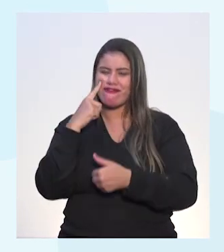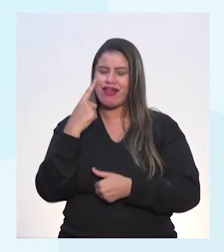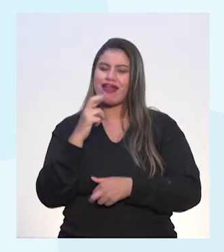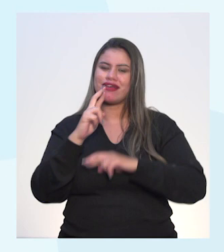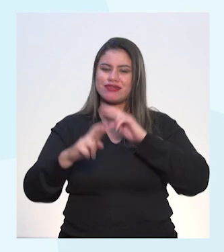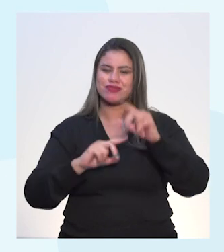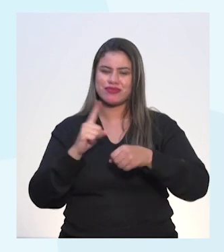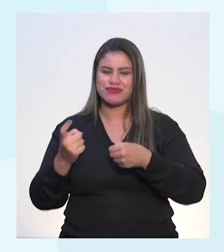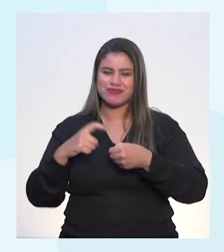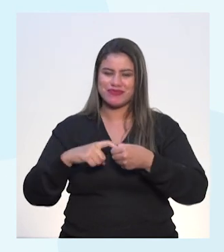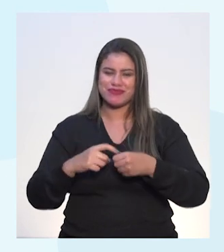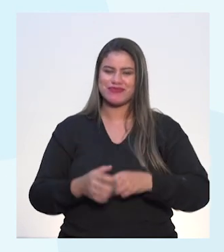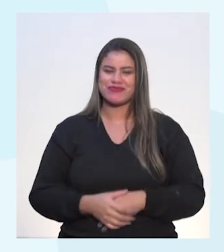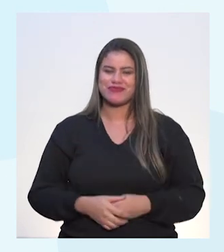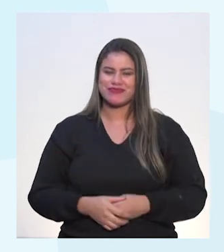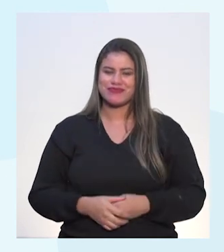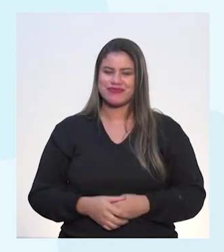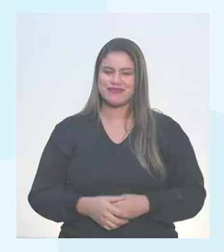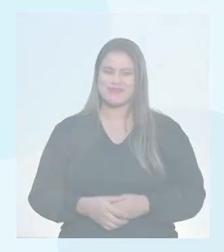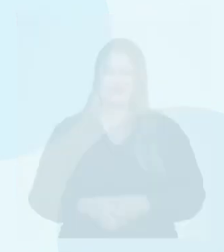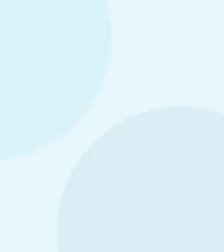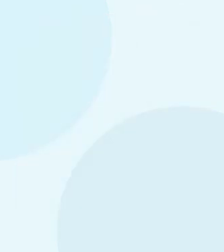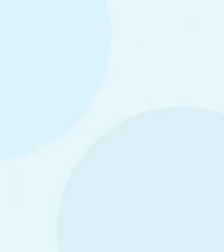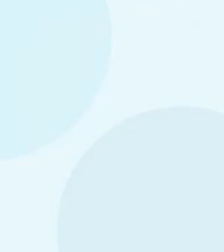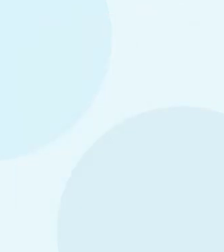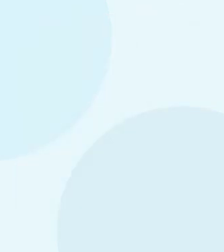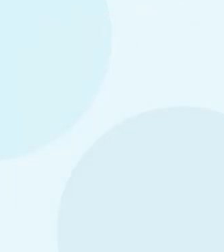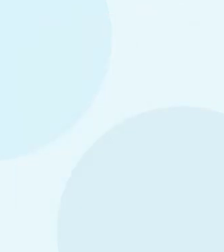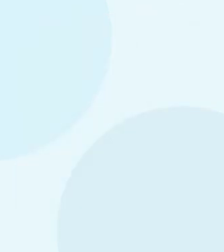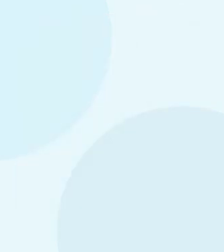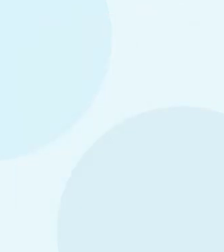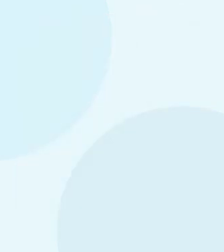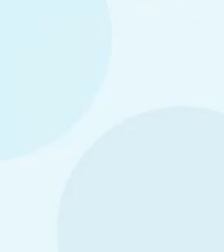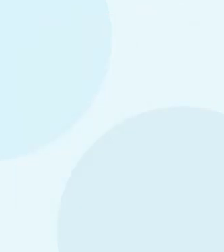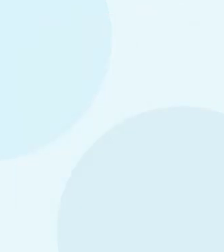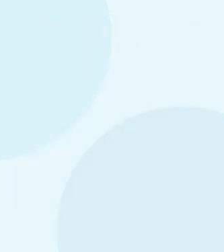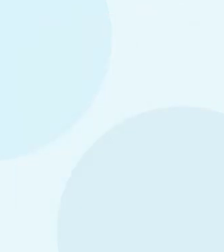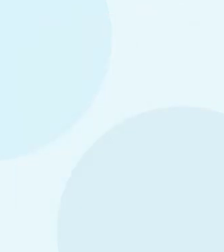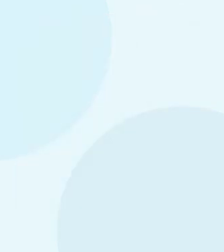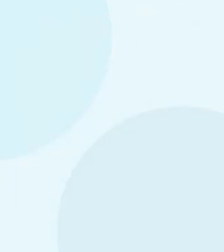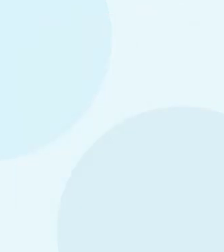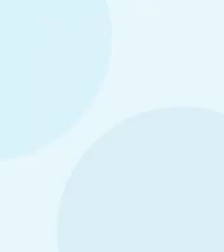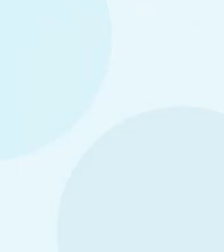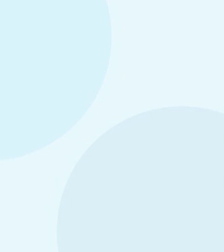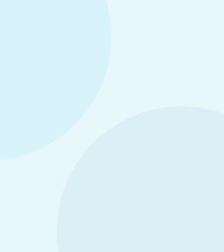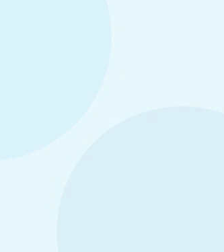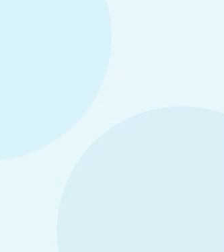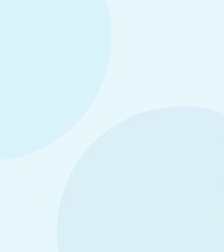as respostas a gente já volta E aí